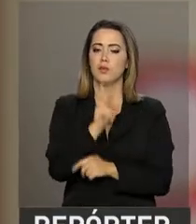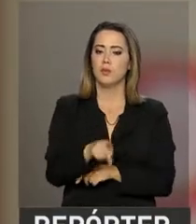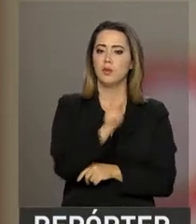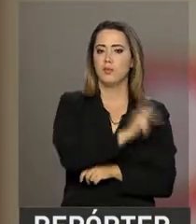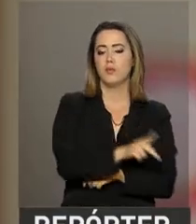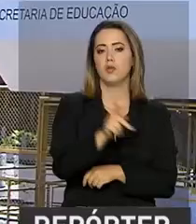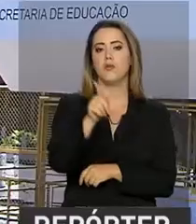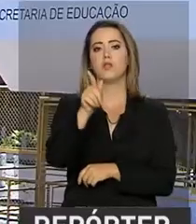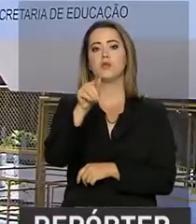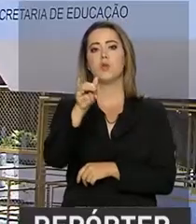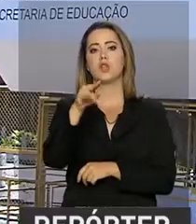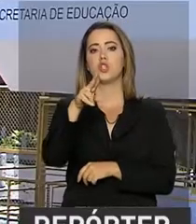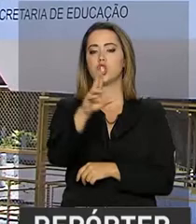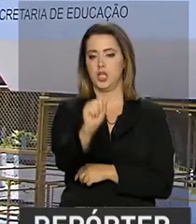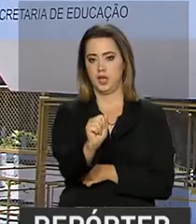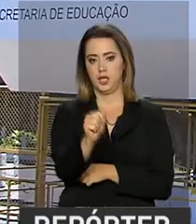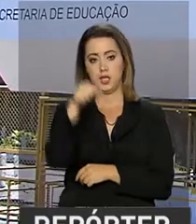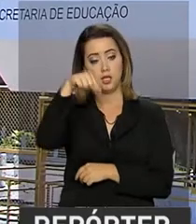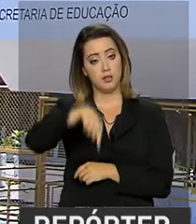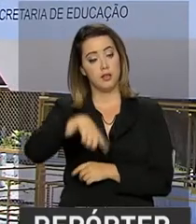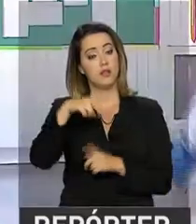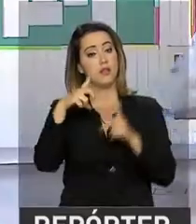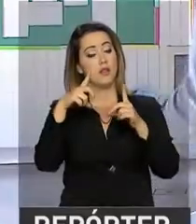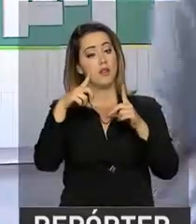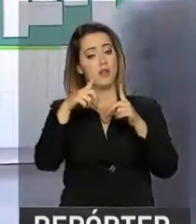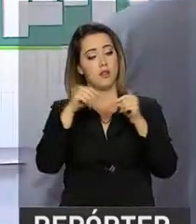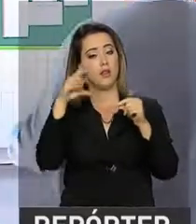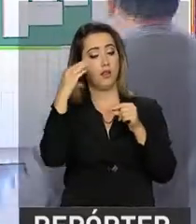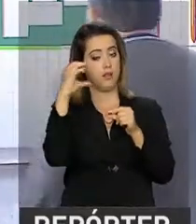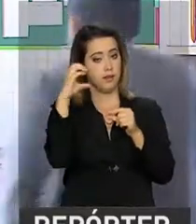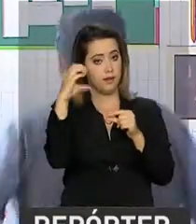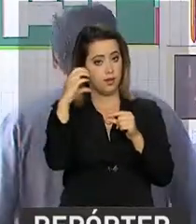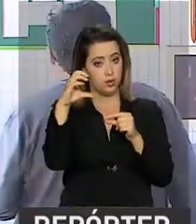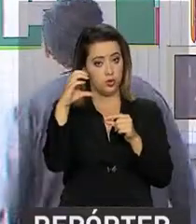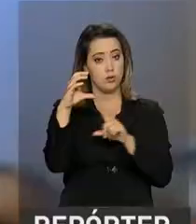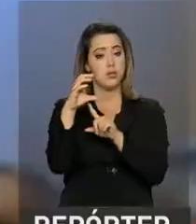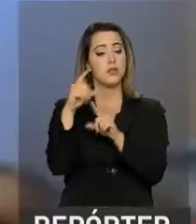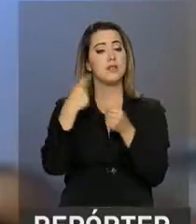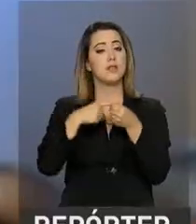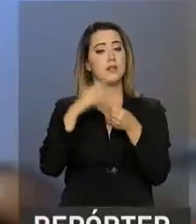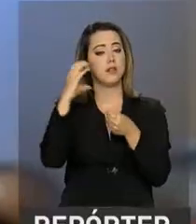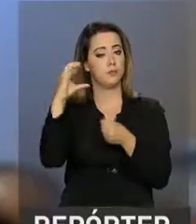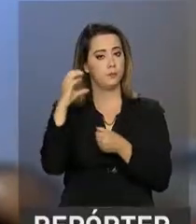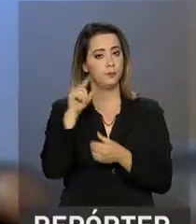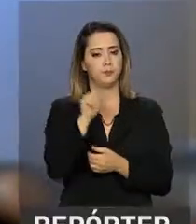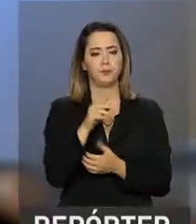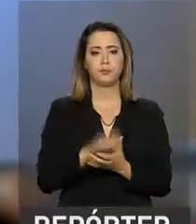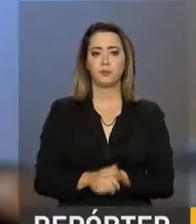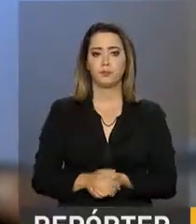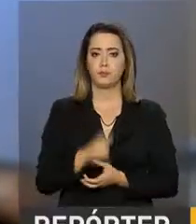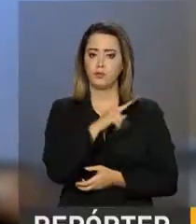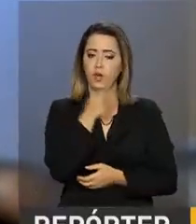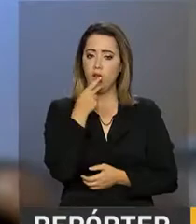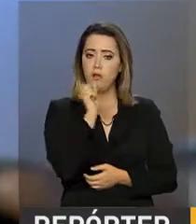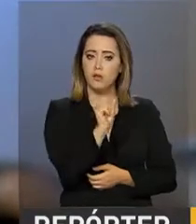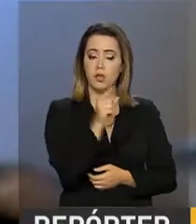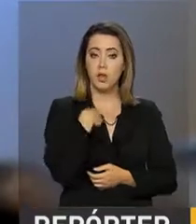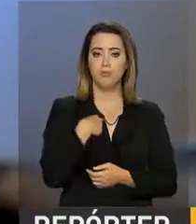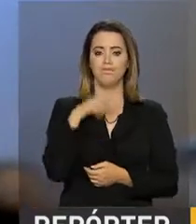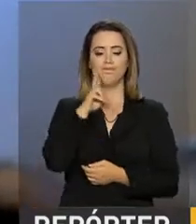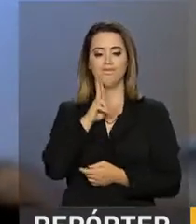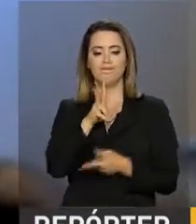professora gina em uma escola pública de ceilândia no distrito federal descobri que era recorrente que as meninas